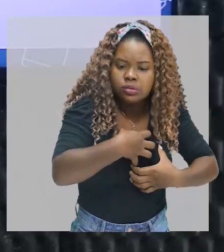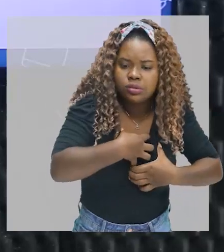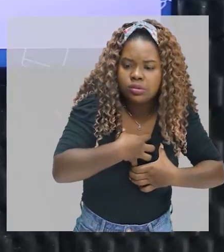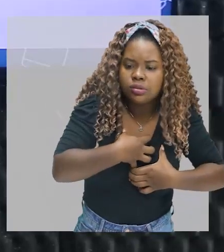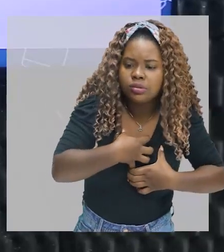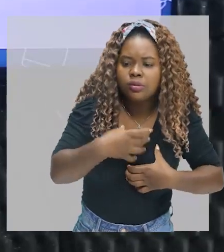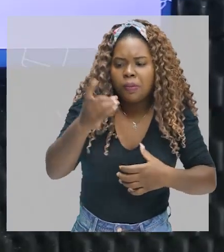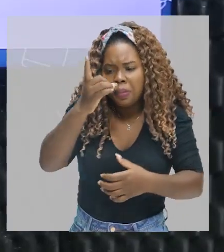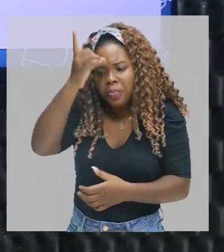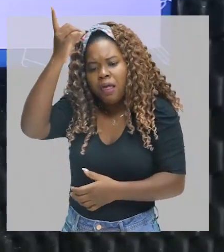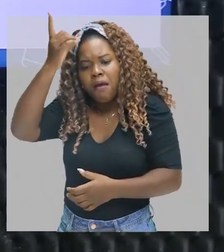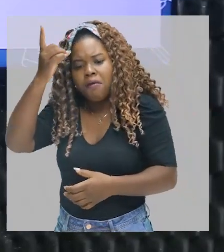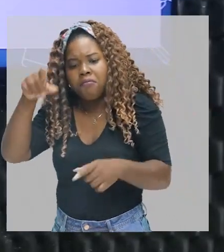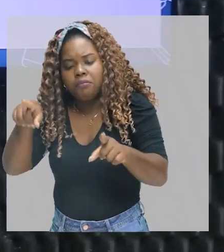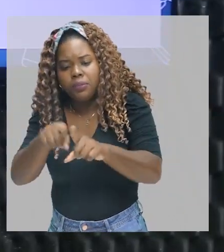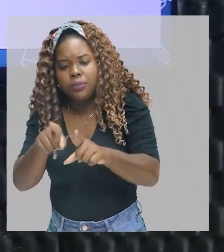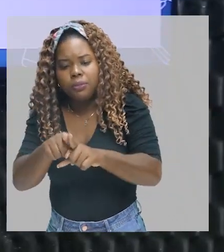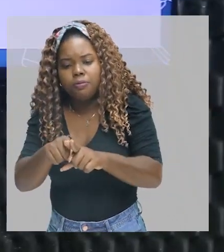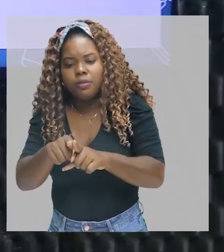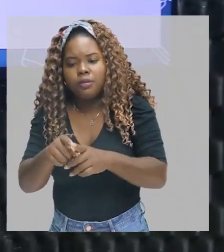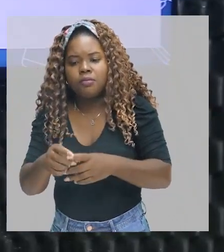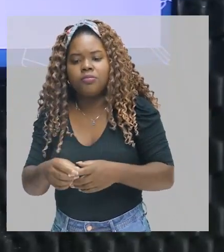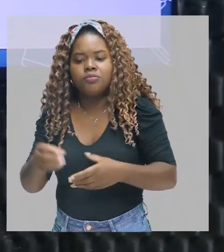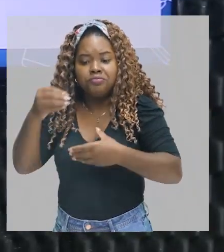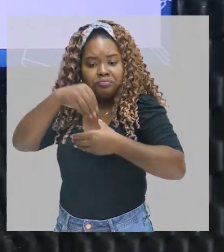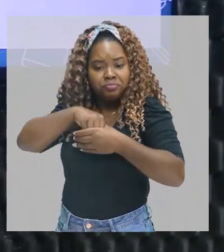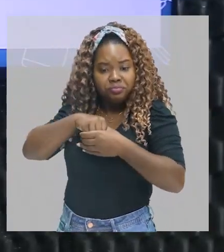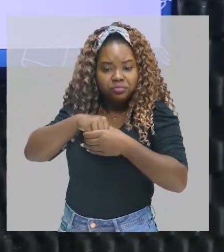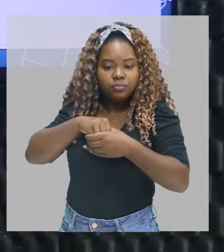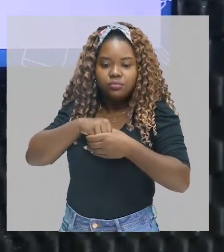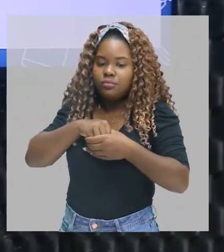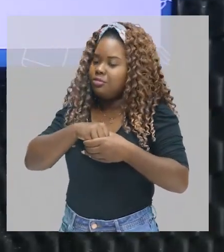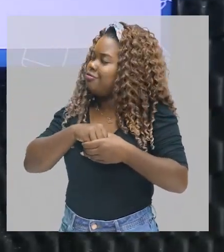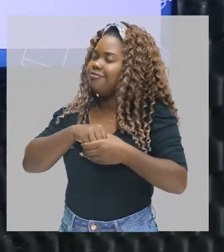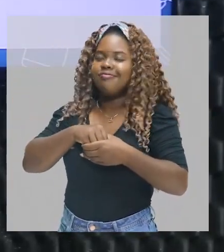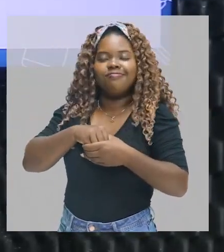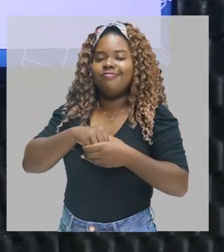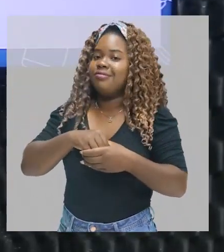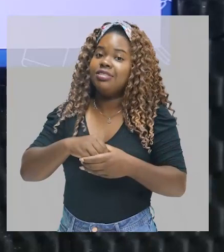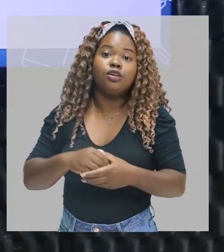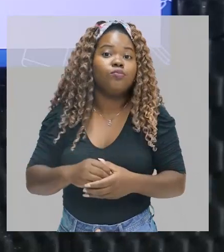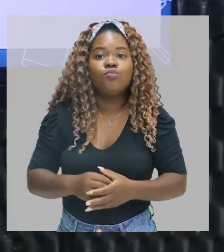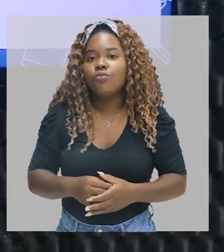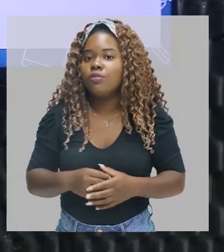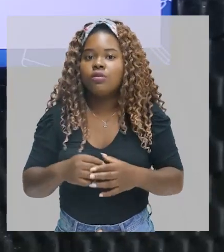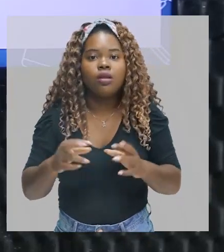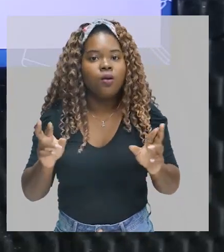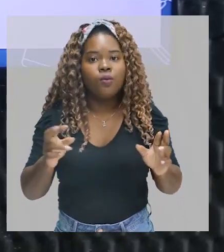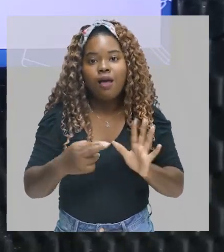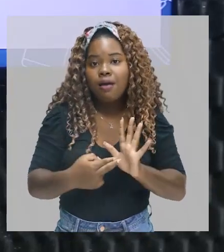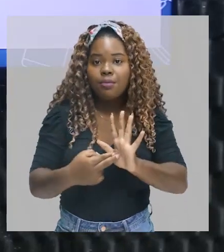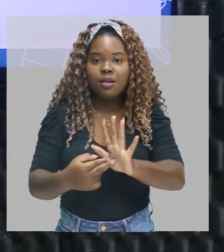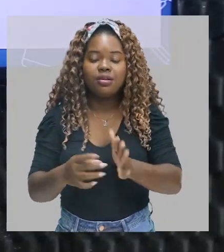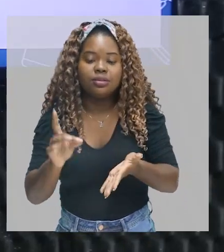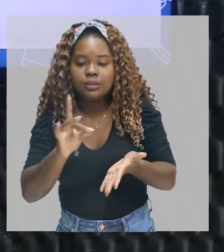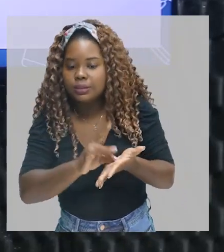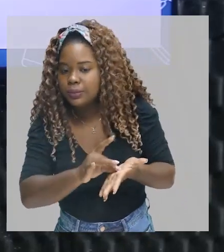da idealização, já não corresponde à realidade. Então, eu vou fugir da realidade. Então, o romântico é